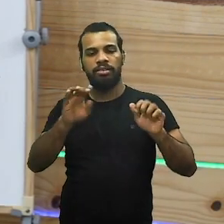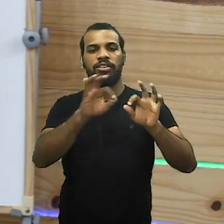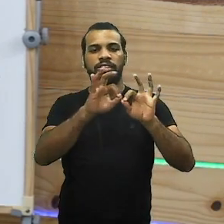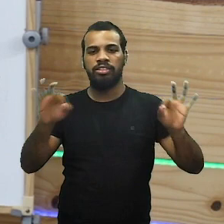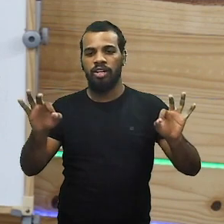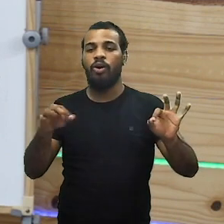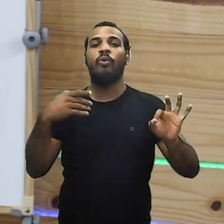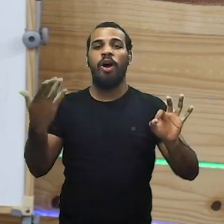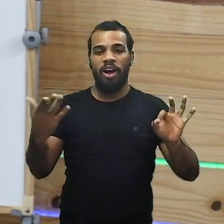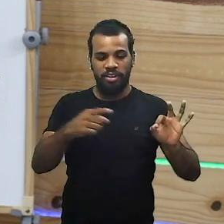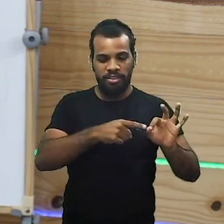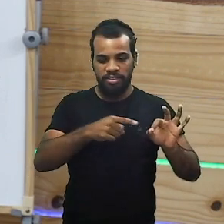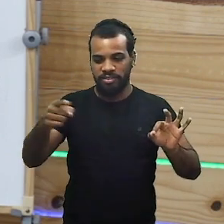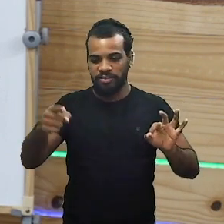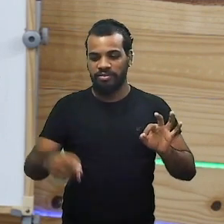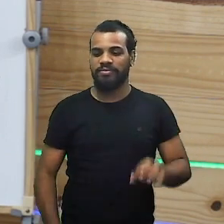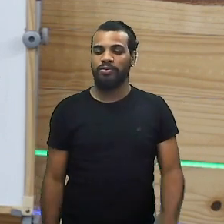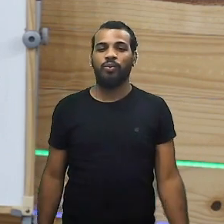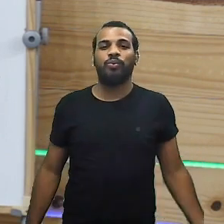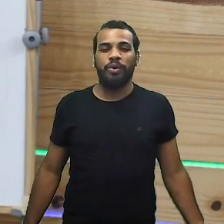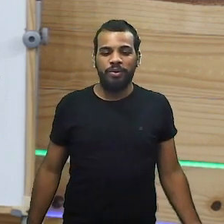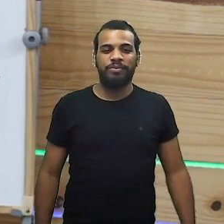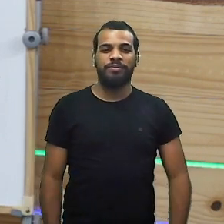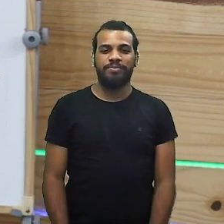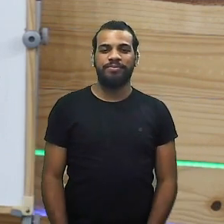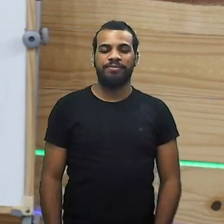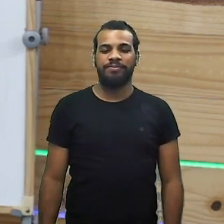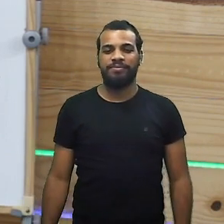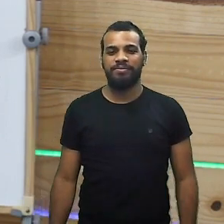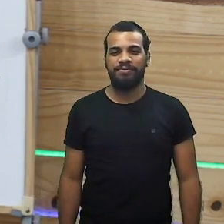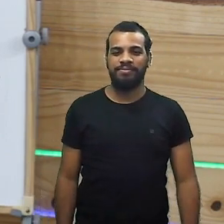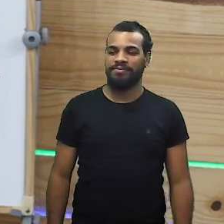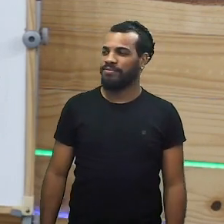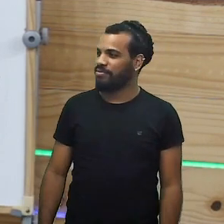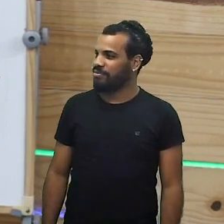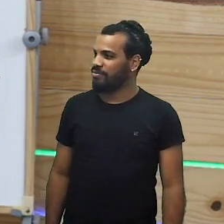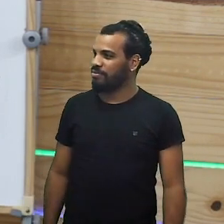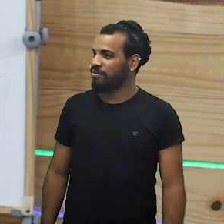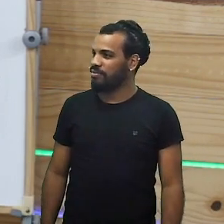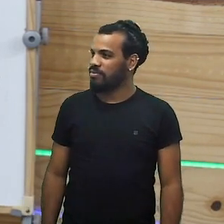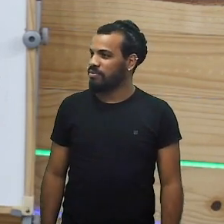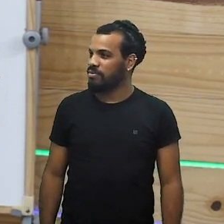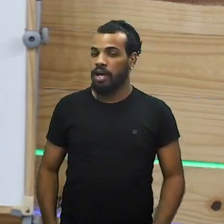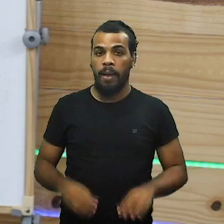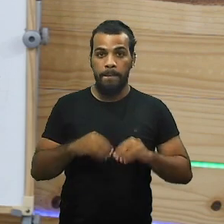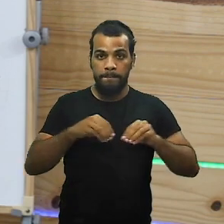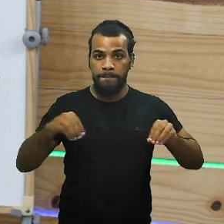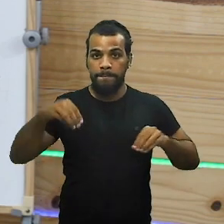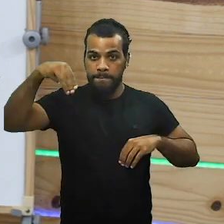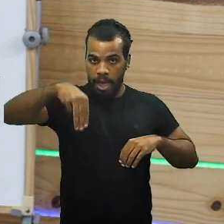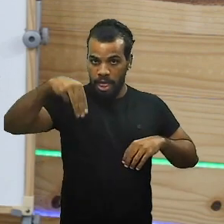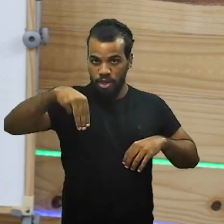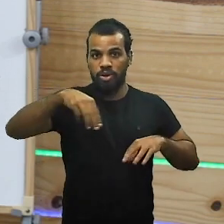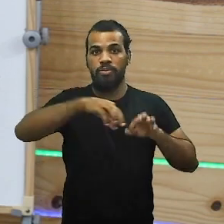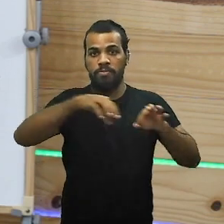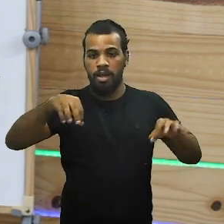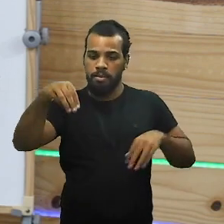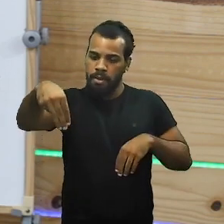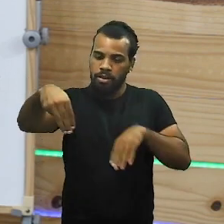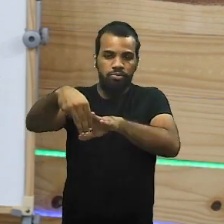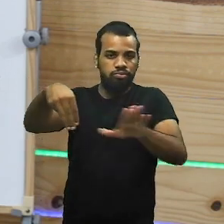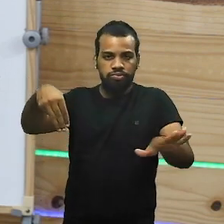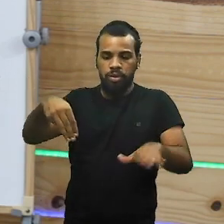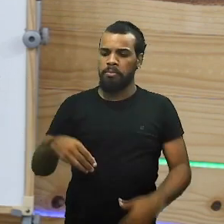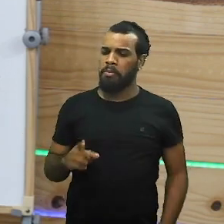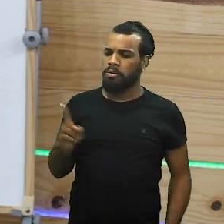B será de 6 raiz de 2. Se for a unidade de medida em metro, eu vou lá e coloco metro, mas como a